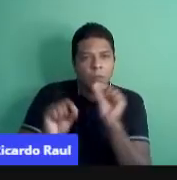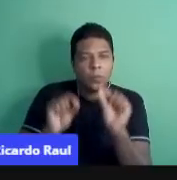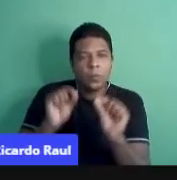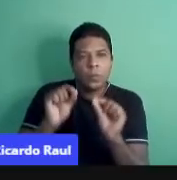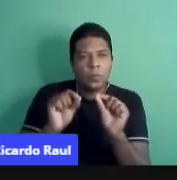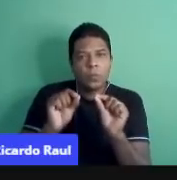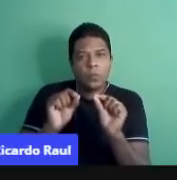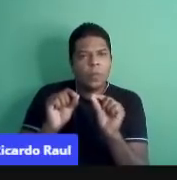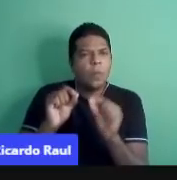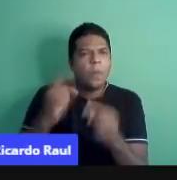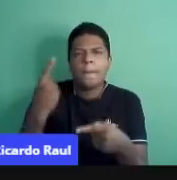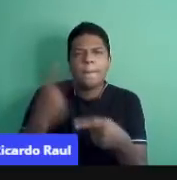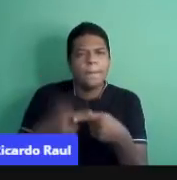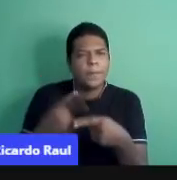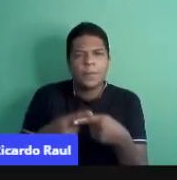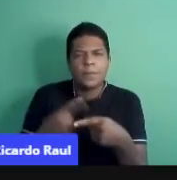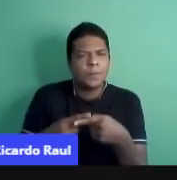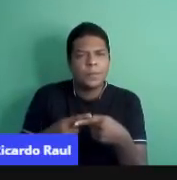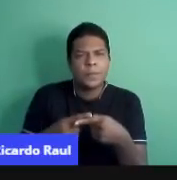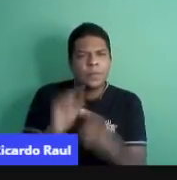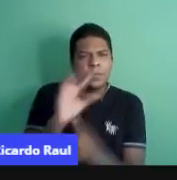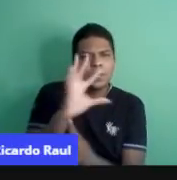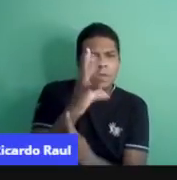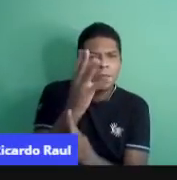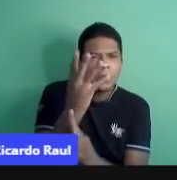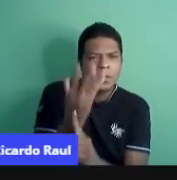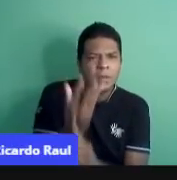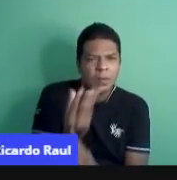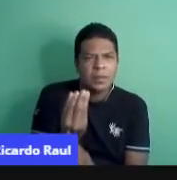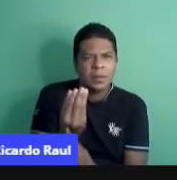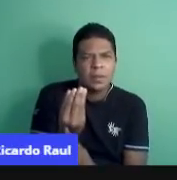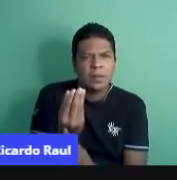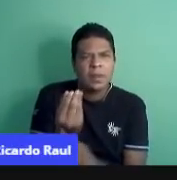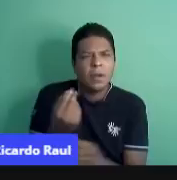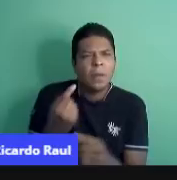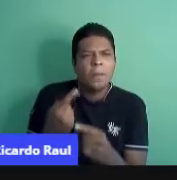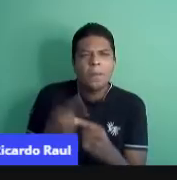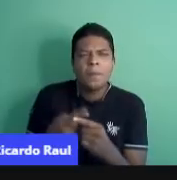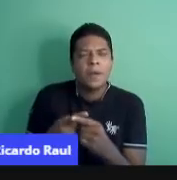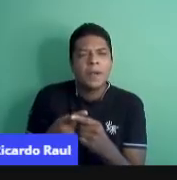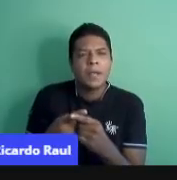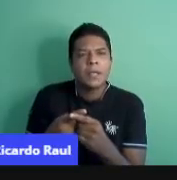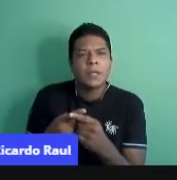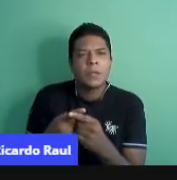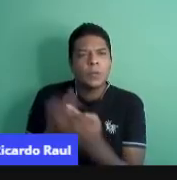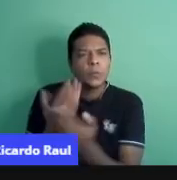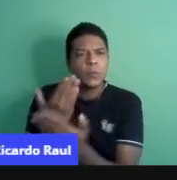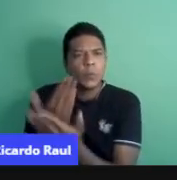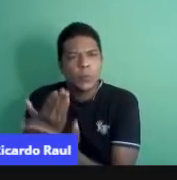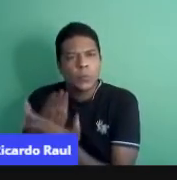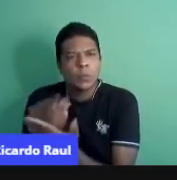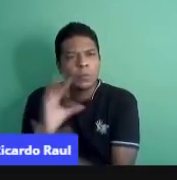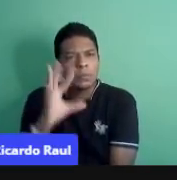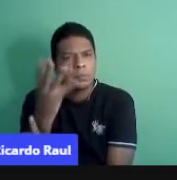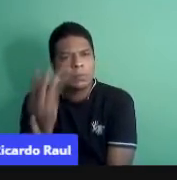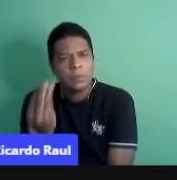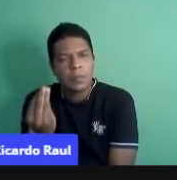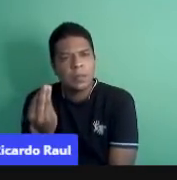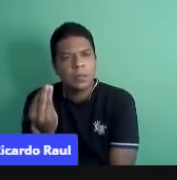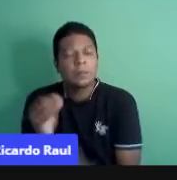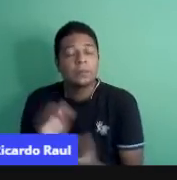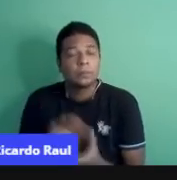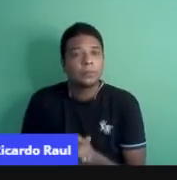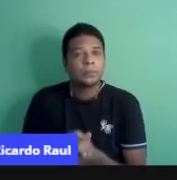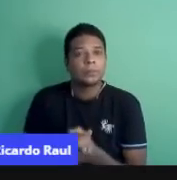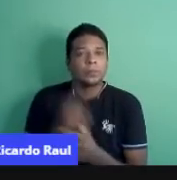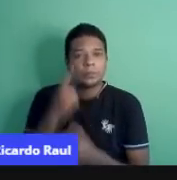o porquê de arte, o porquê do estudar a arte. A arte, ela interessa